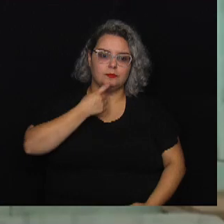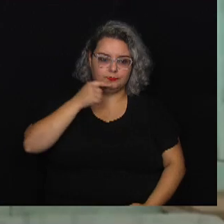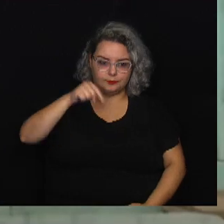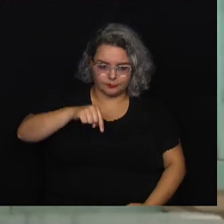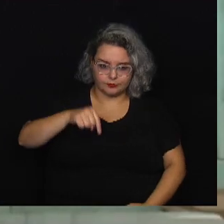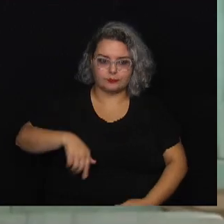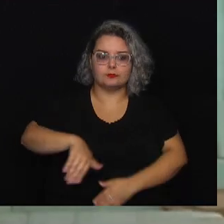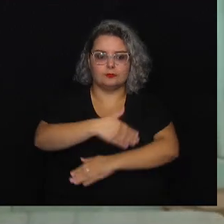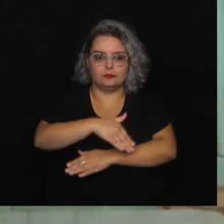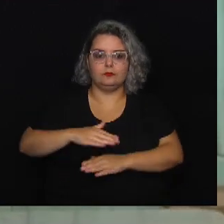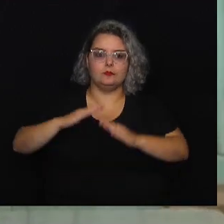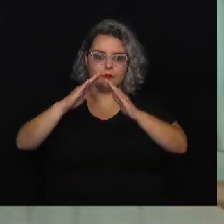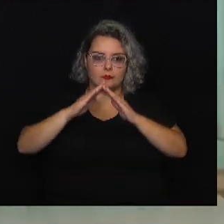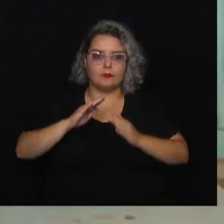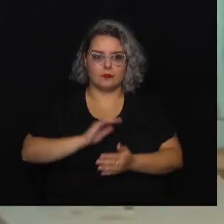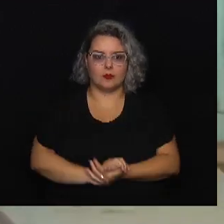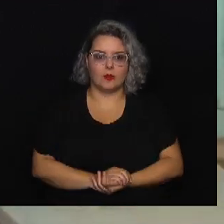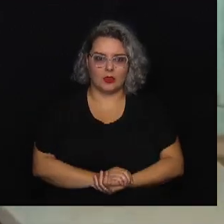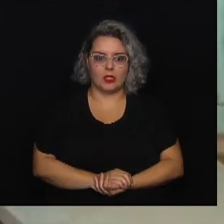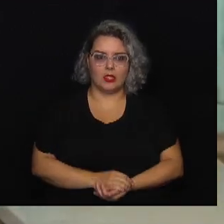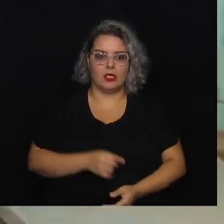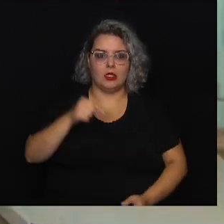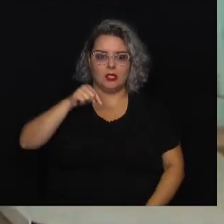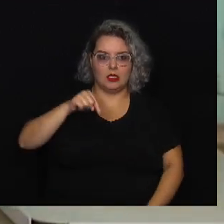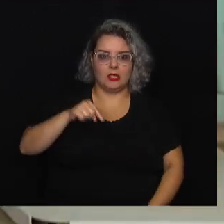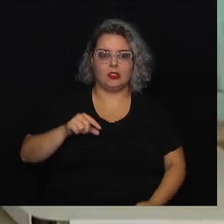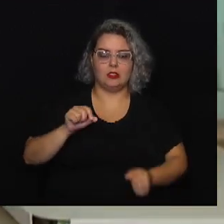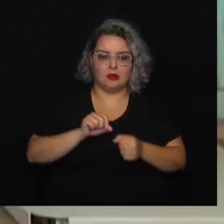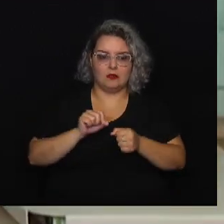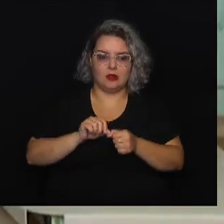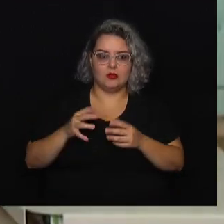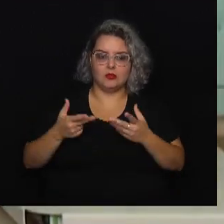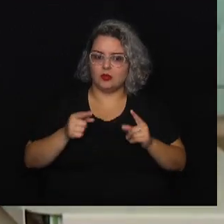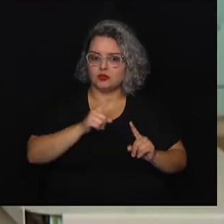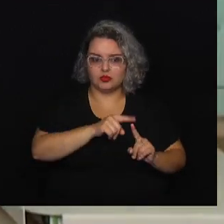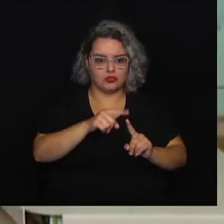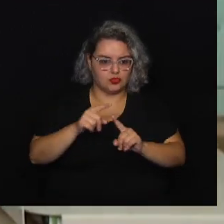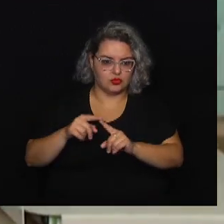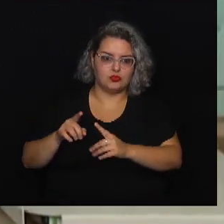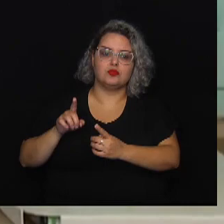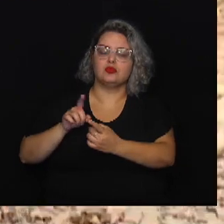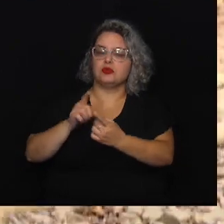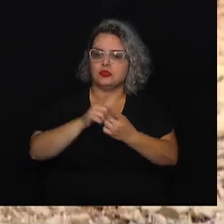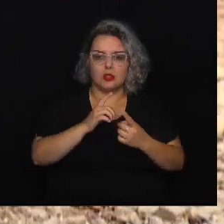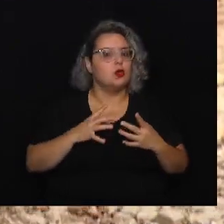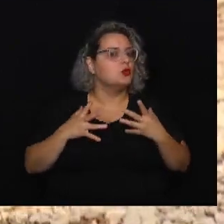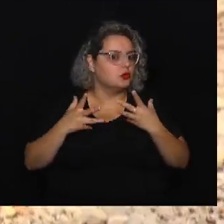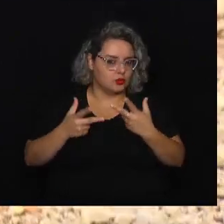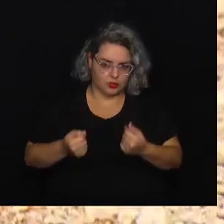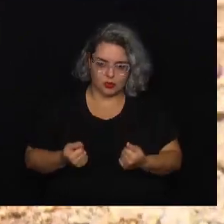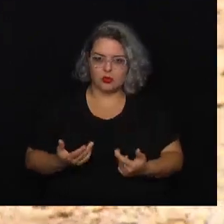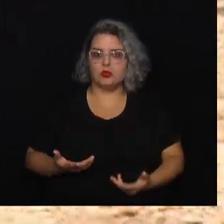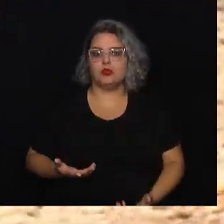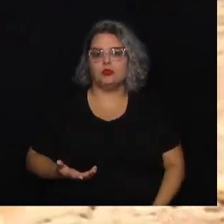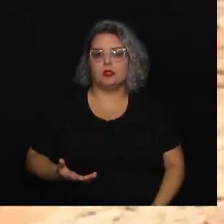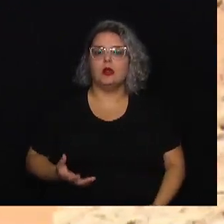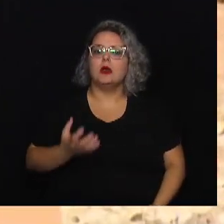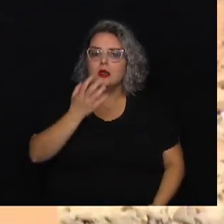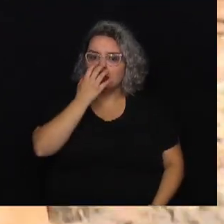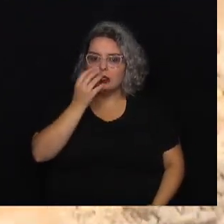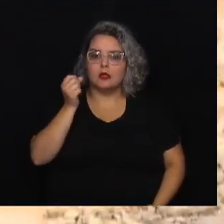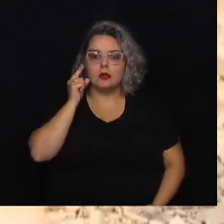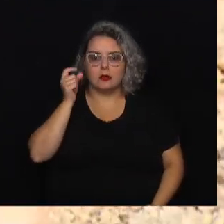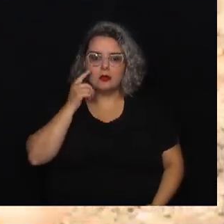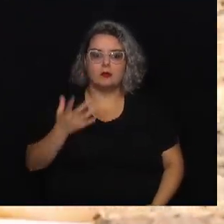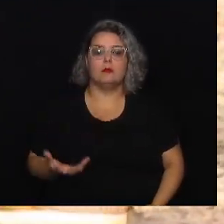ser em Campinas. E aqui são realizados todos os tipos de atendimento para todos os cachorro tipos e gato? De atendimentos, isso. Cão e gato. Para